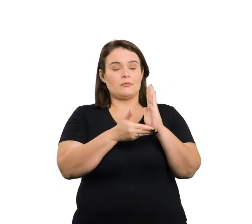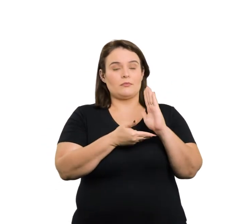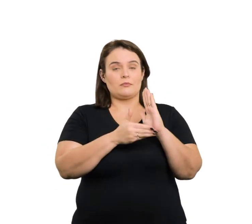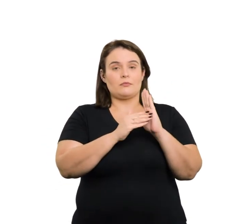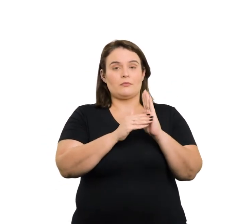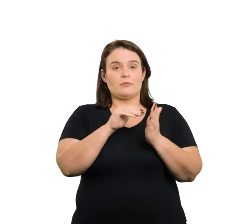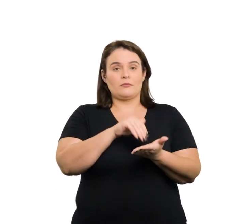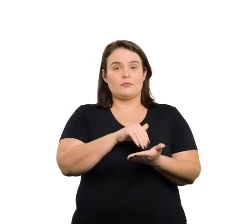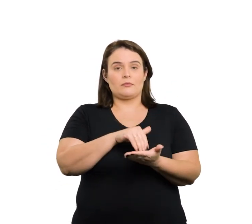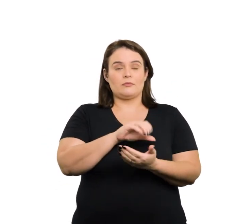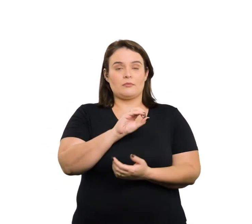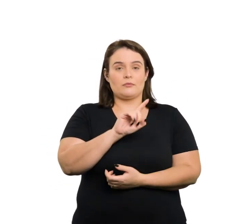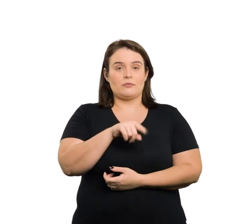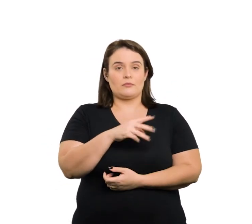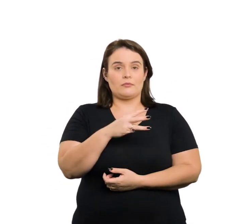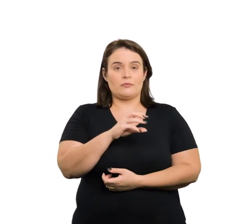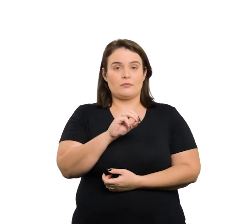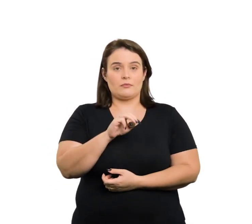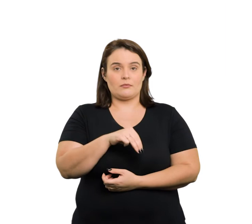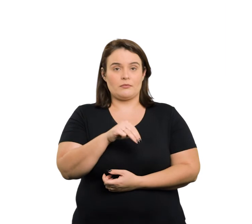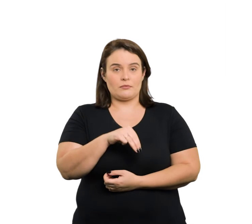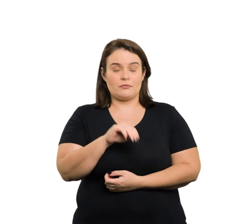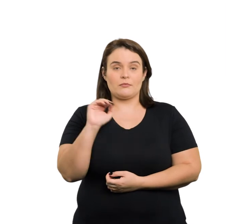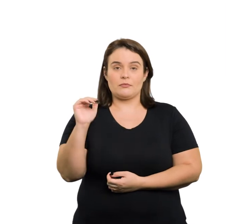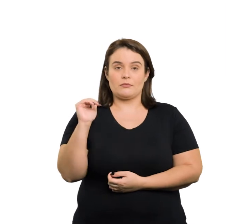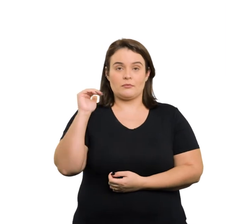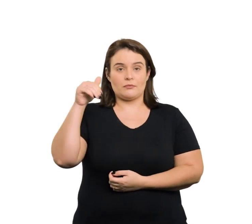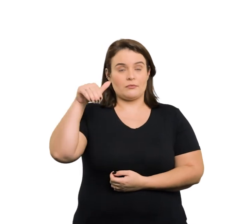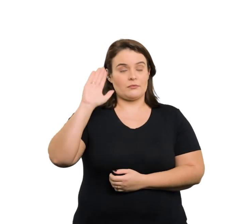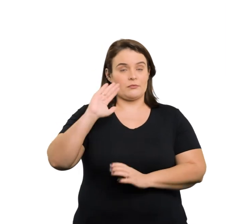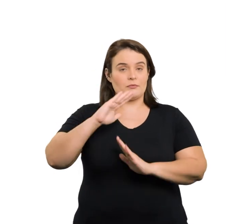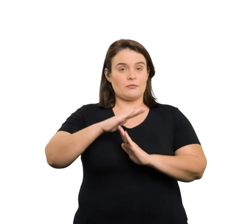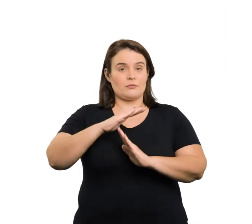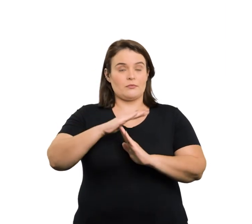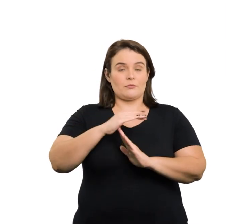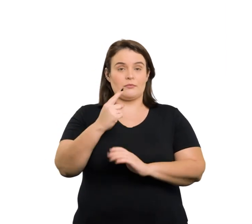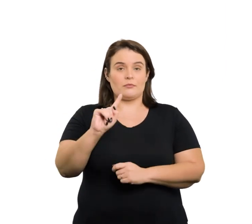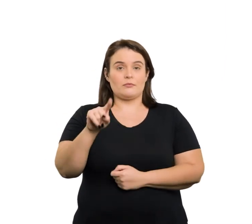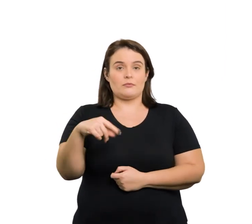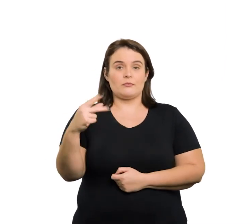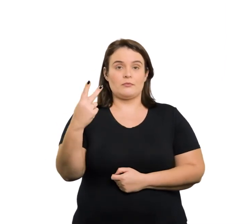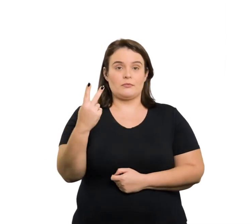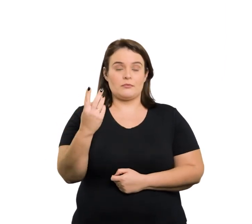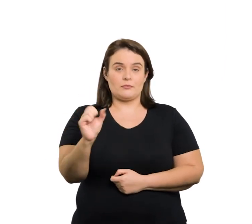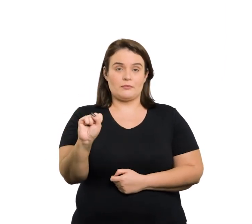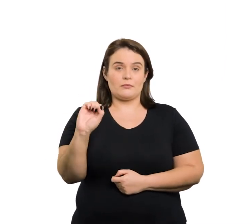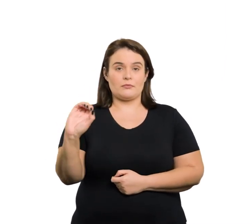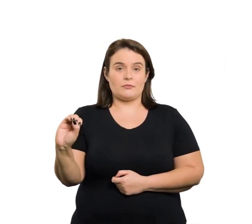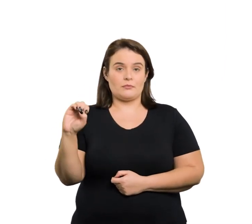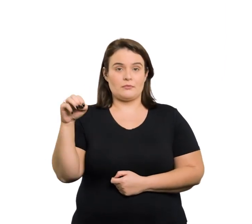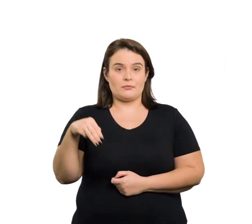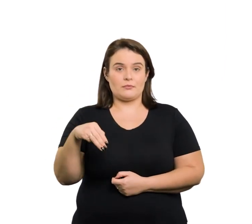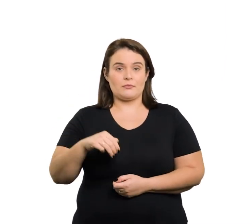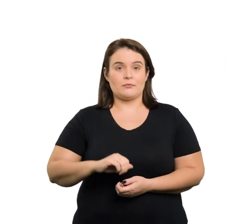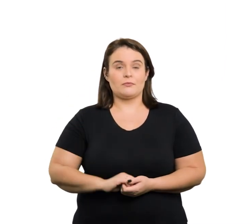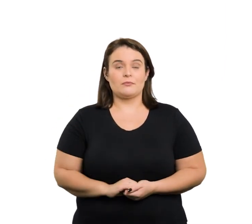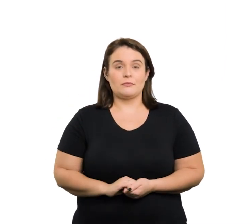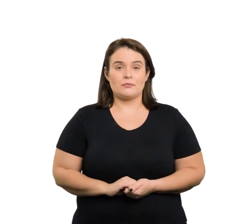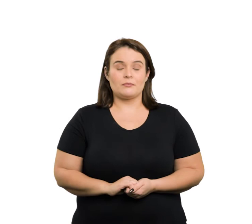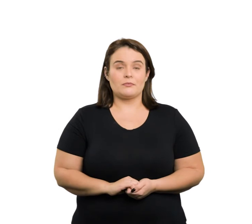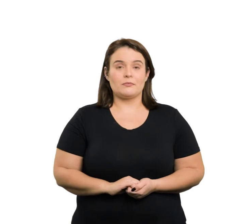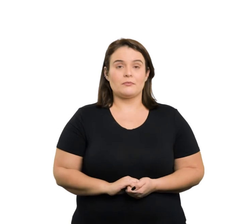borda inferior a 0,30 metro do piso e superior máxima de 1,80